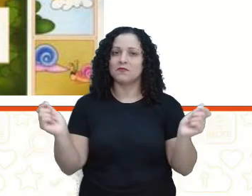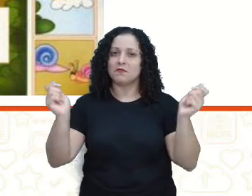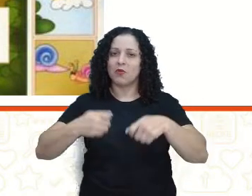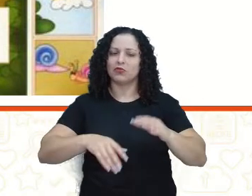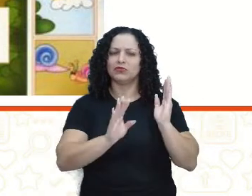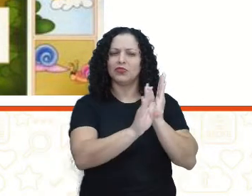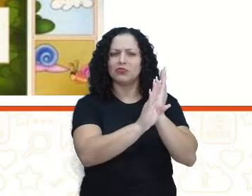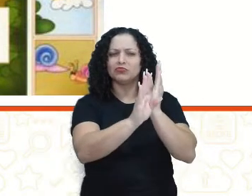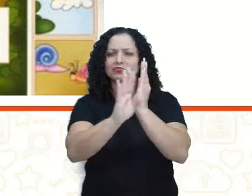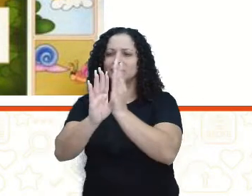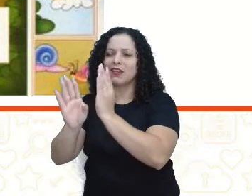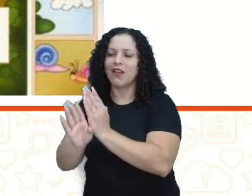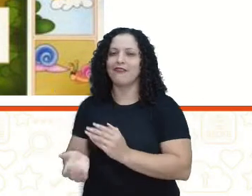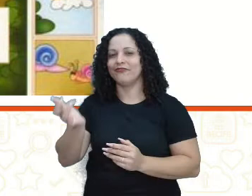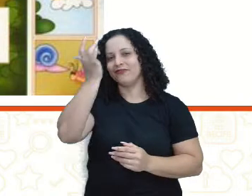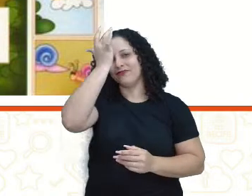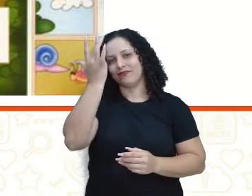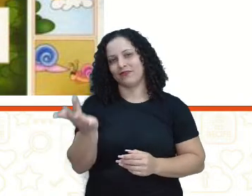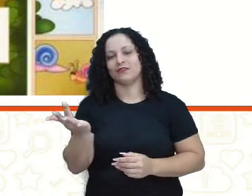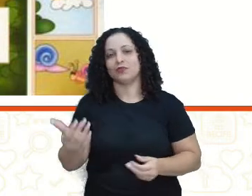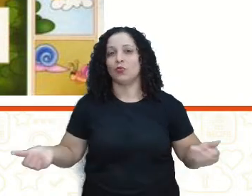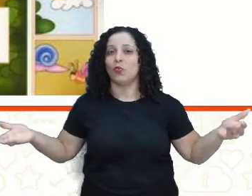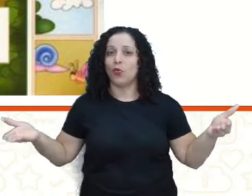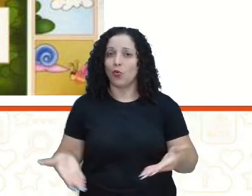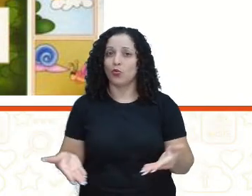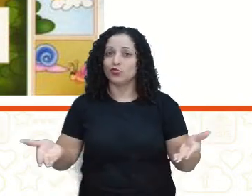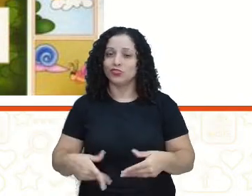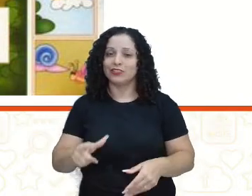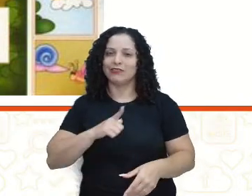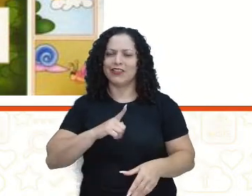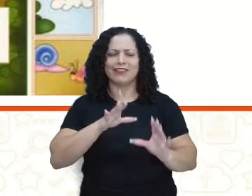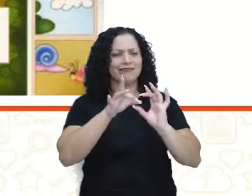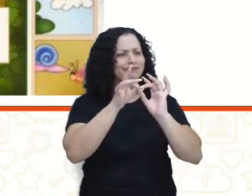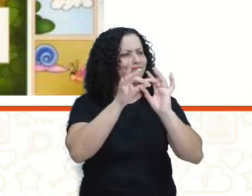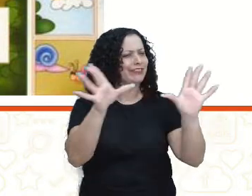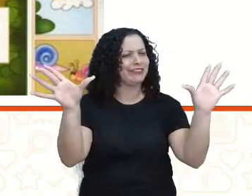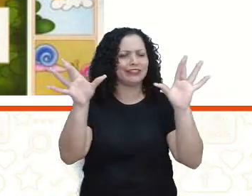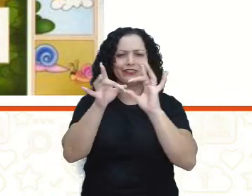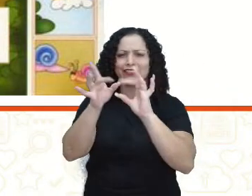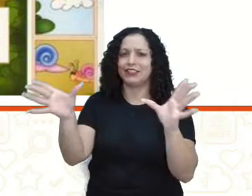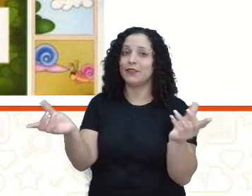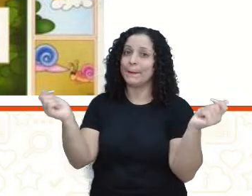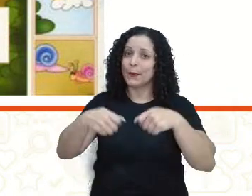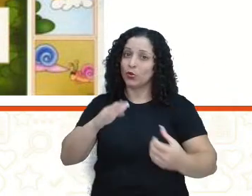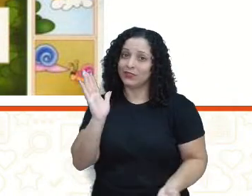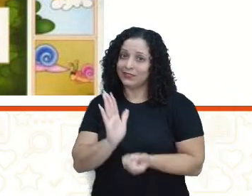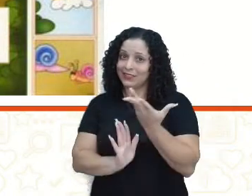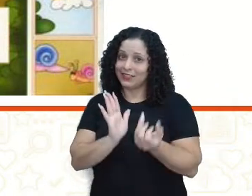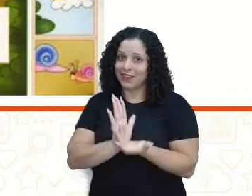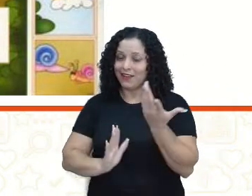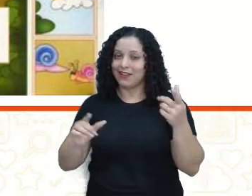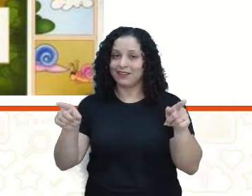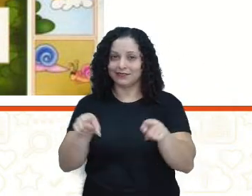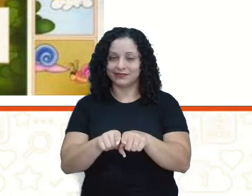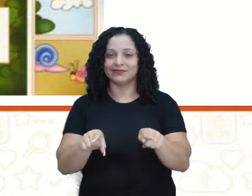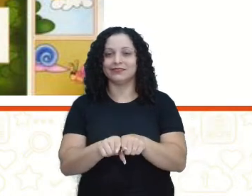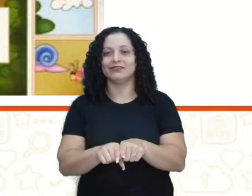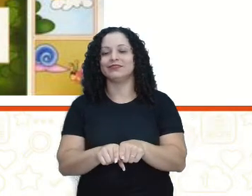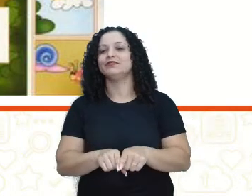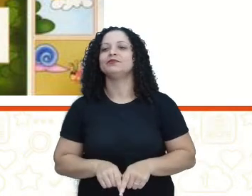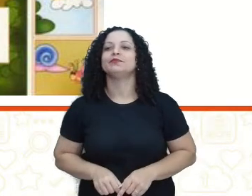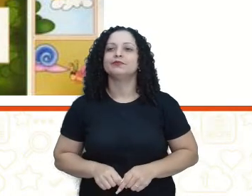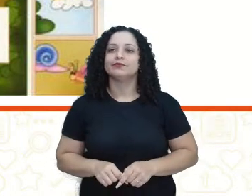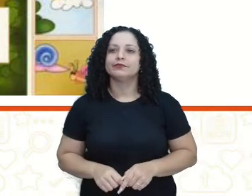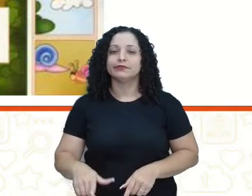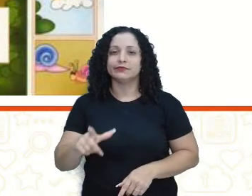encontrar aí com facilidade. Hoje a gente encontra esse tipo de atividade com muita facilidade e a gente pode confeccionar também. A gente